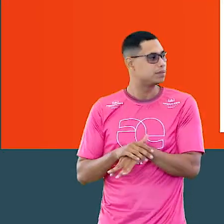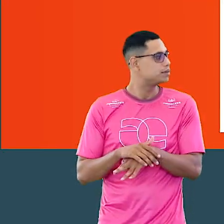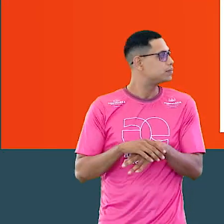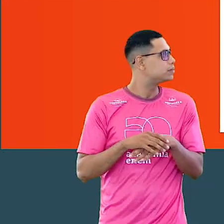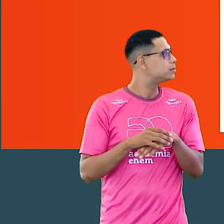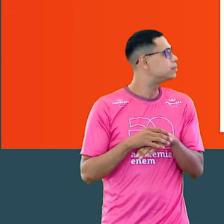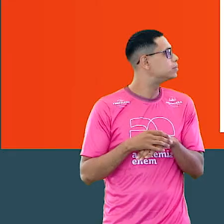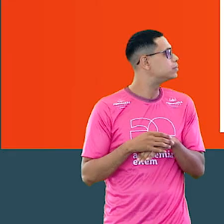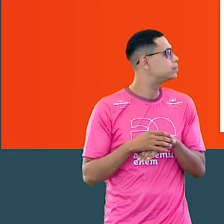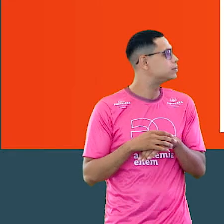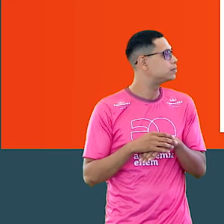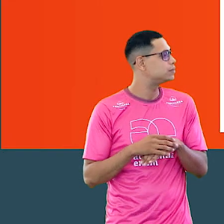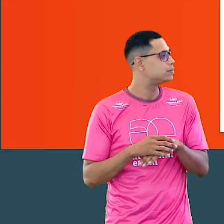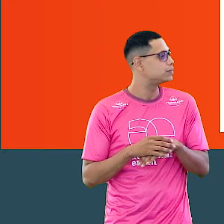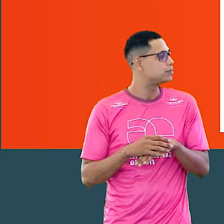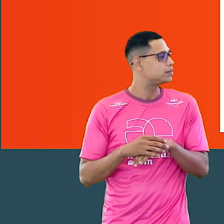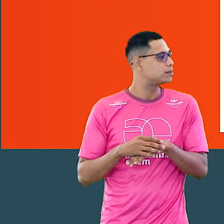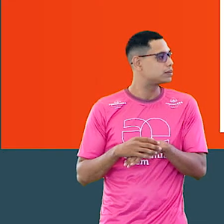lá.